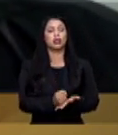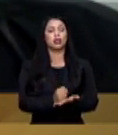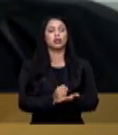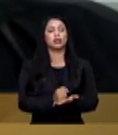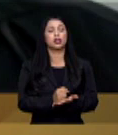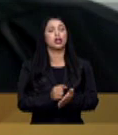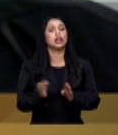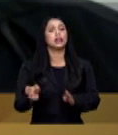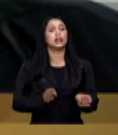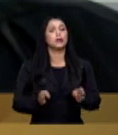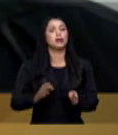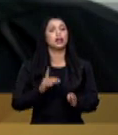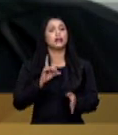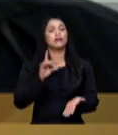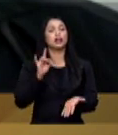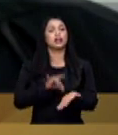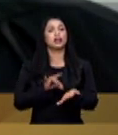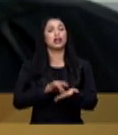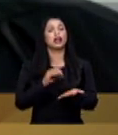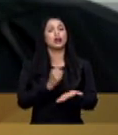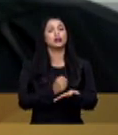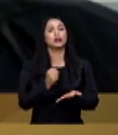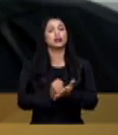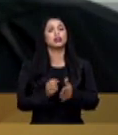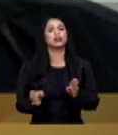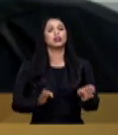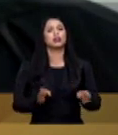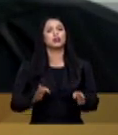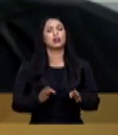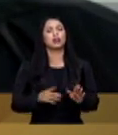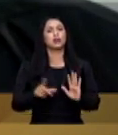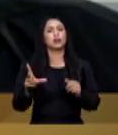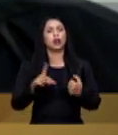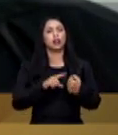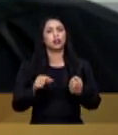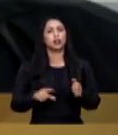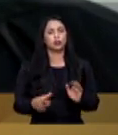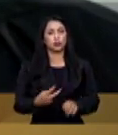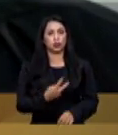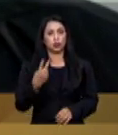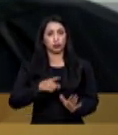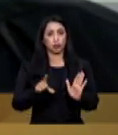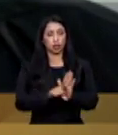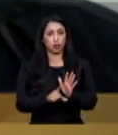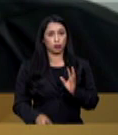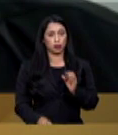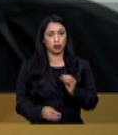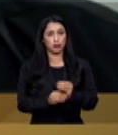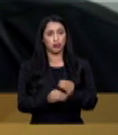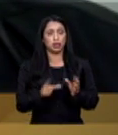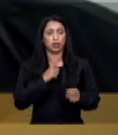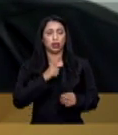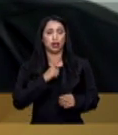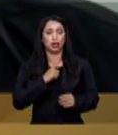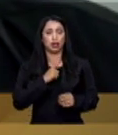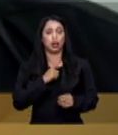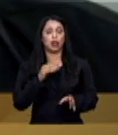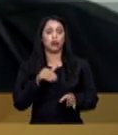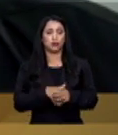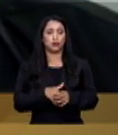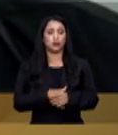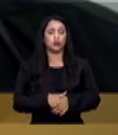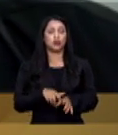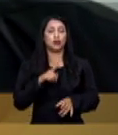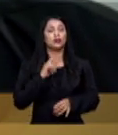validará ou não o enquadramento das contratações temporárias nas hipóteses do artigo 2º desta lei complementar, comunicando sua decisão ao respectivo órgão ou